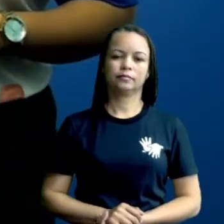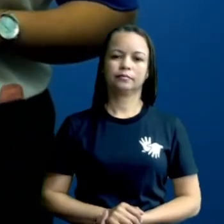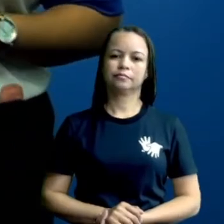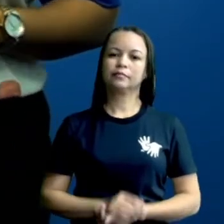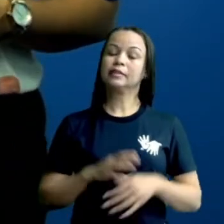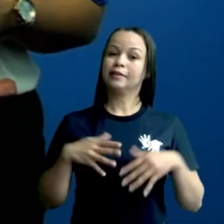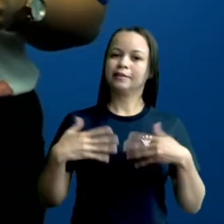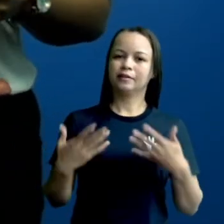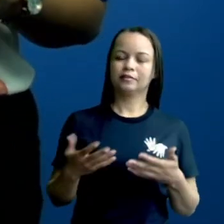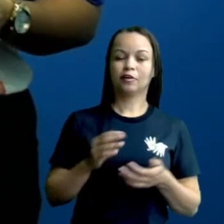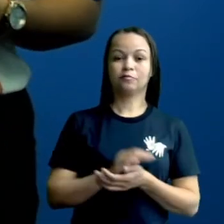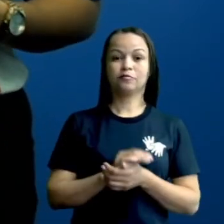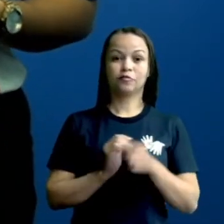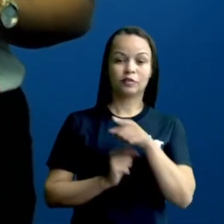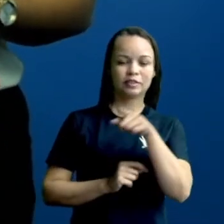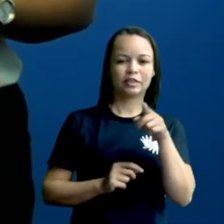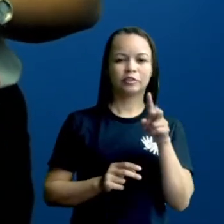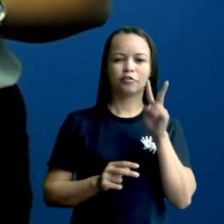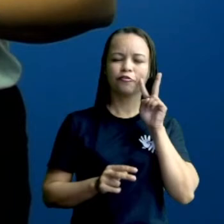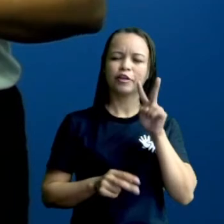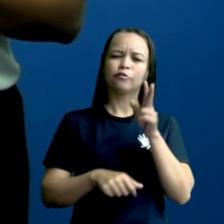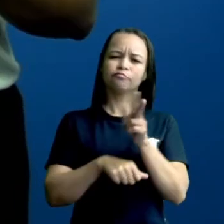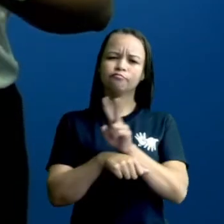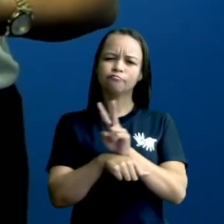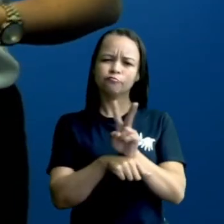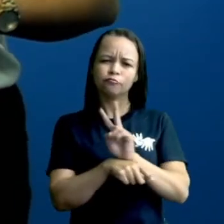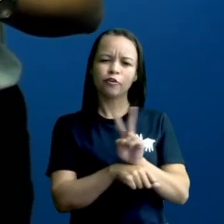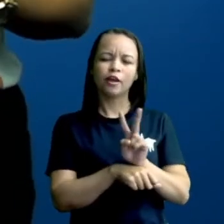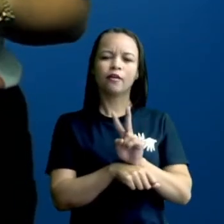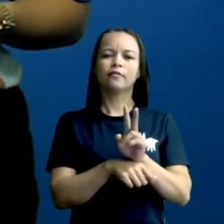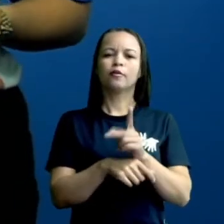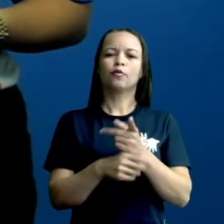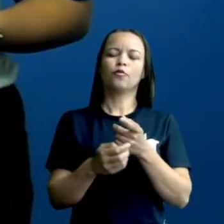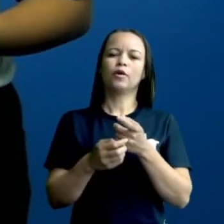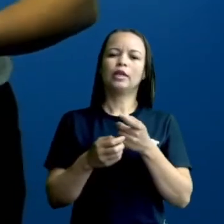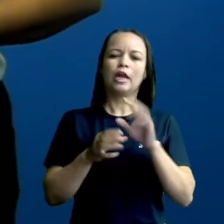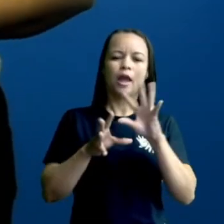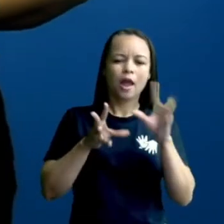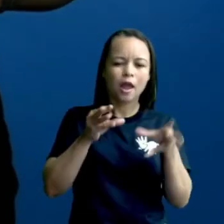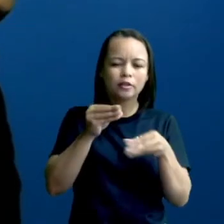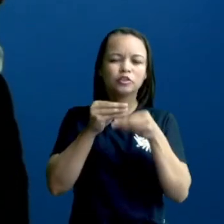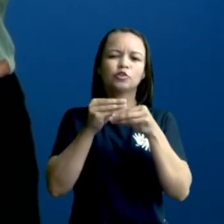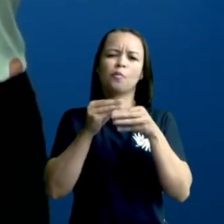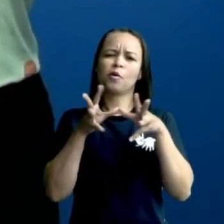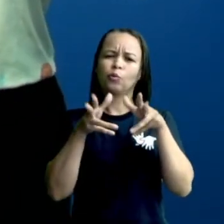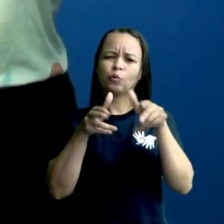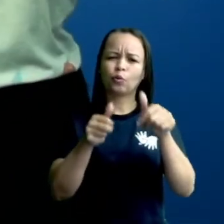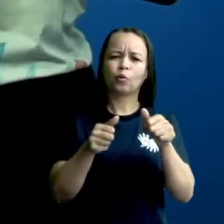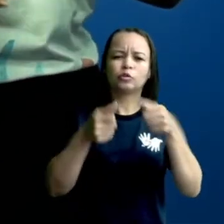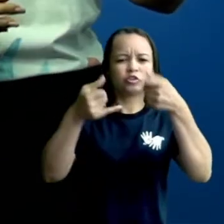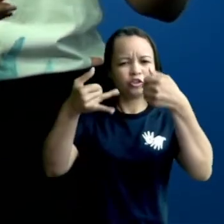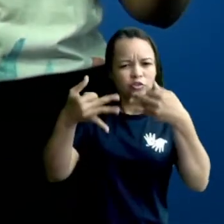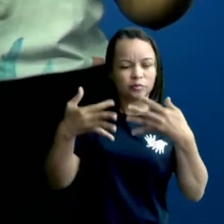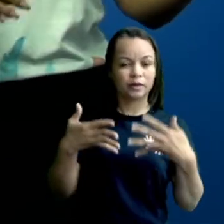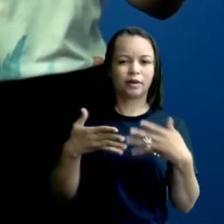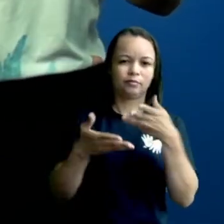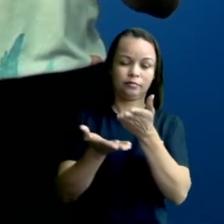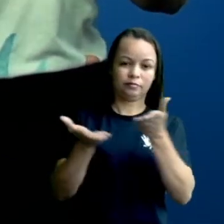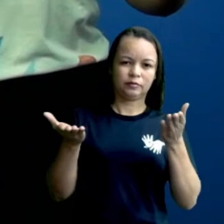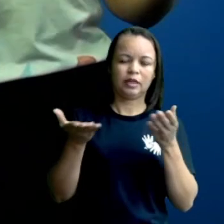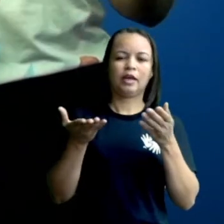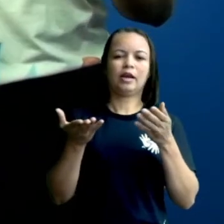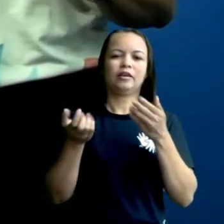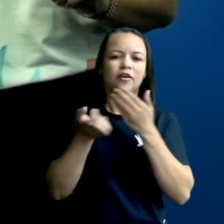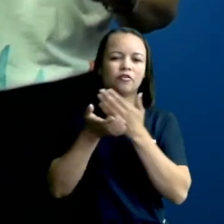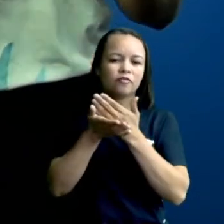Então, pessoal, vocês viram que no vídeo ele resumiu tudo aquilo que eu tinha explicado para vocês. Ele falou desde o comecinho, como